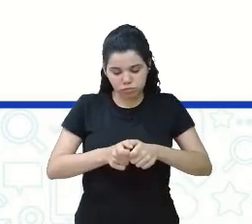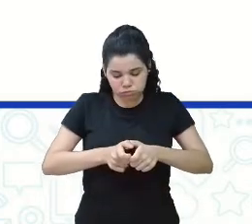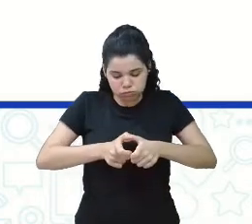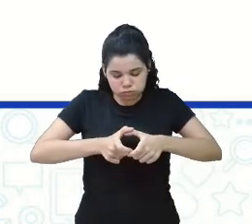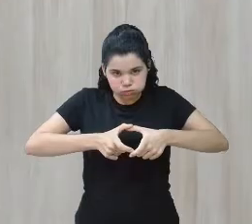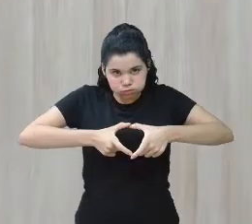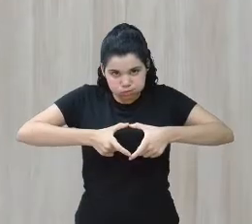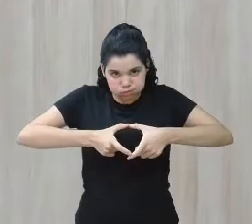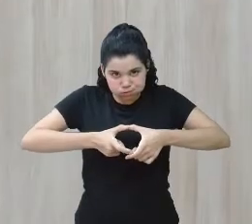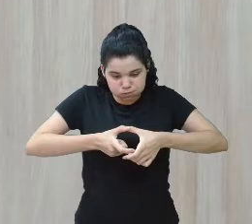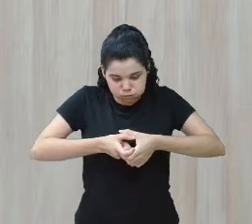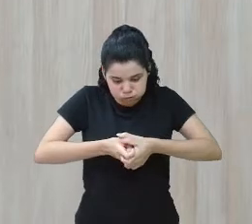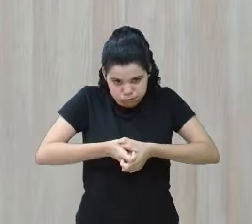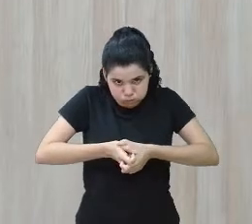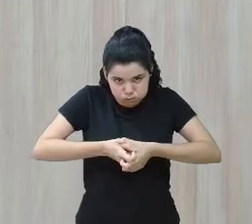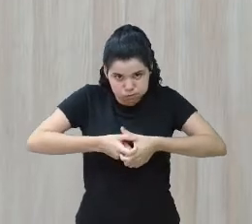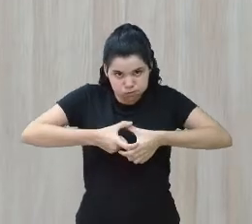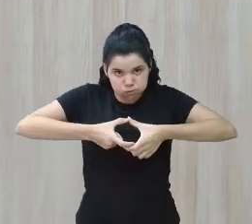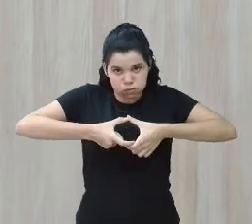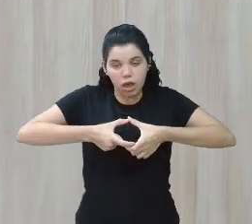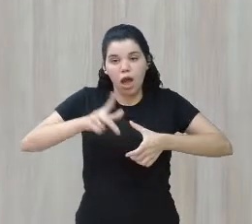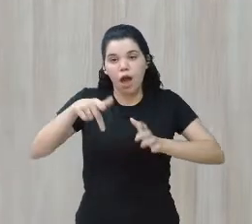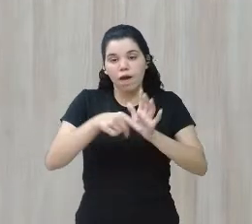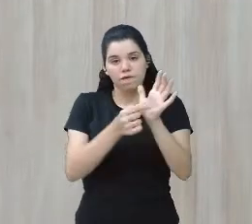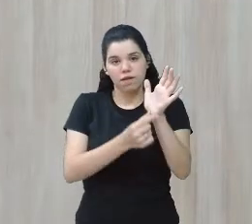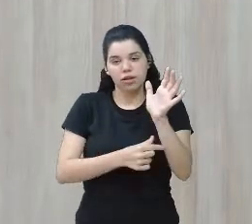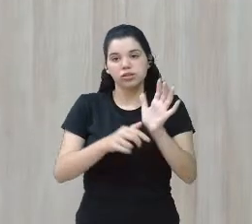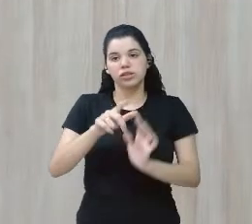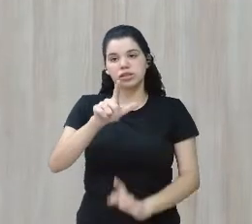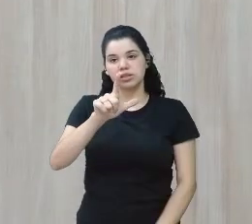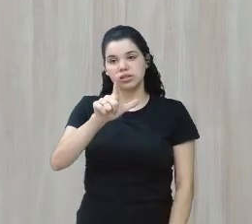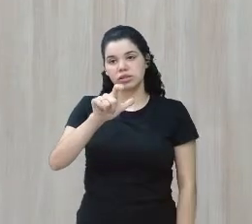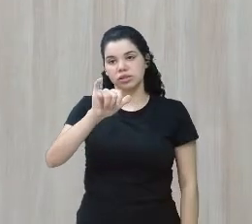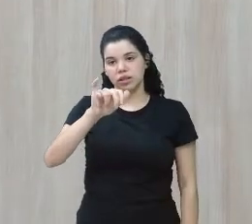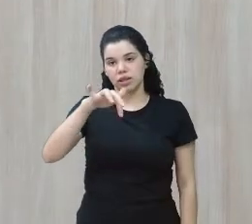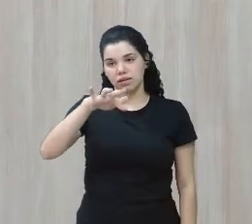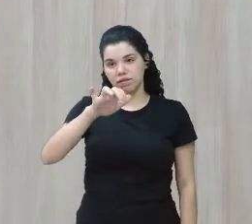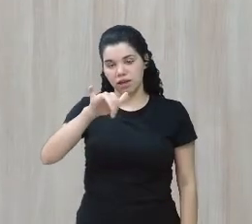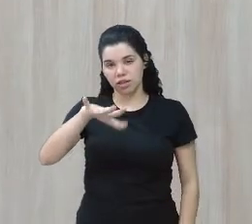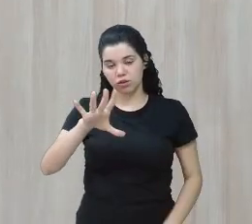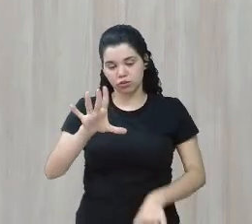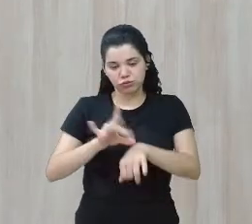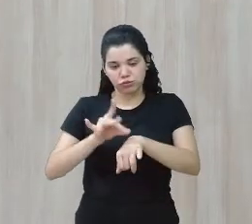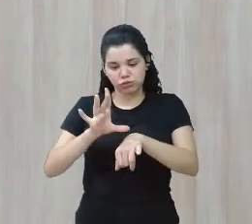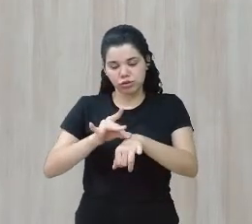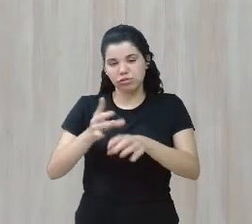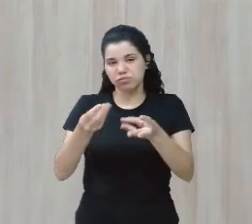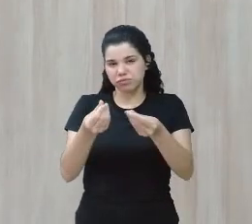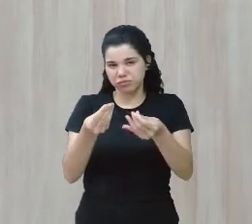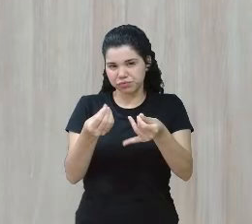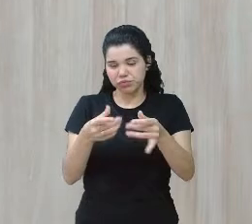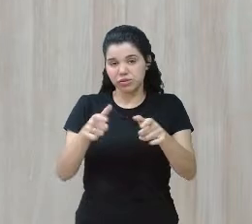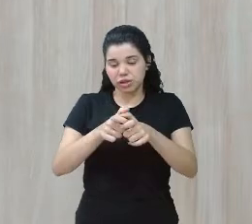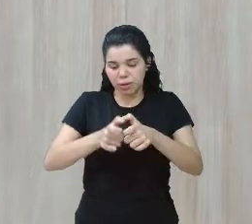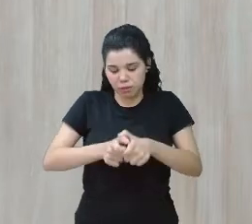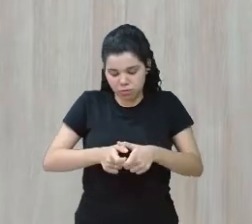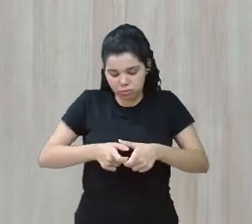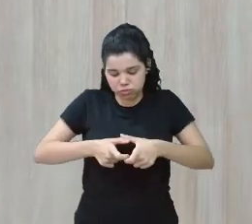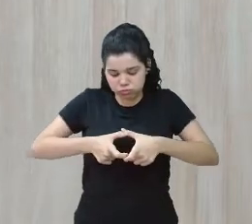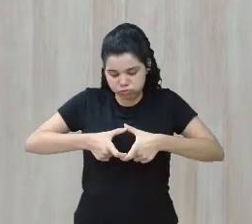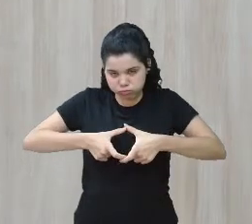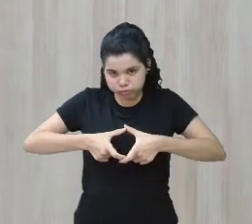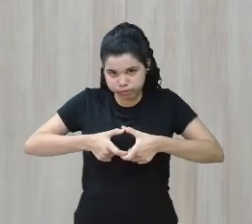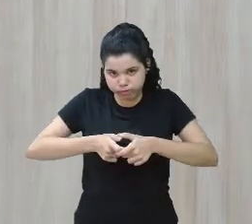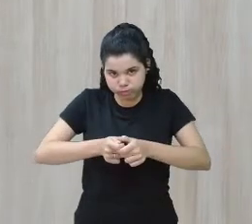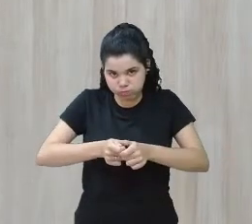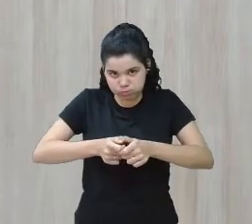os vasos linfáticos, eles realmente são alterados, tanto a consistência, né, como esse tamanho deles também,